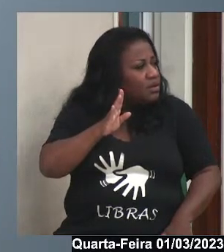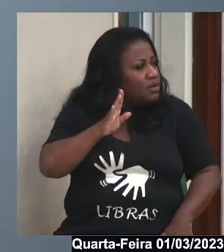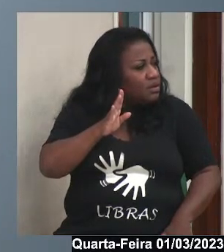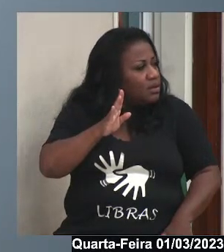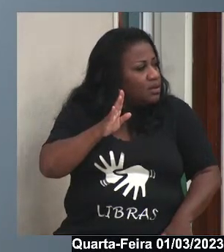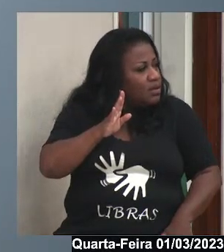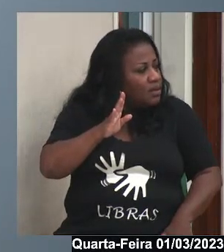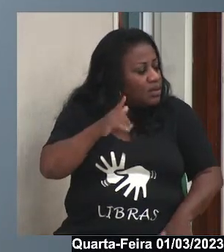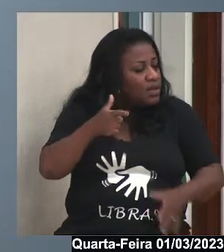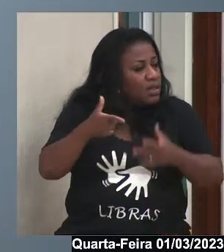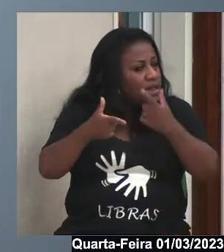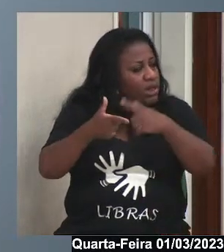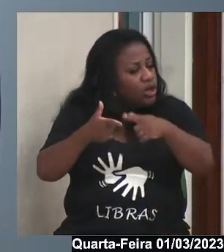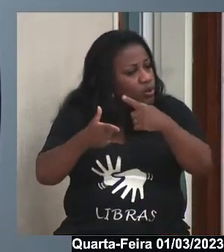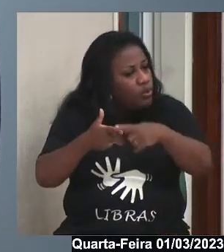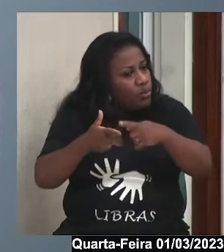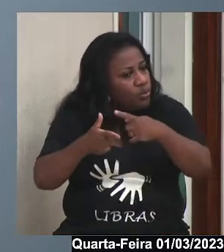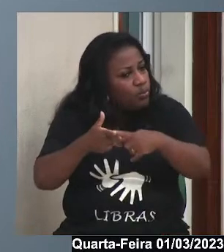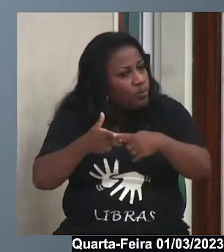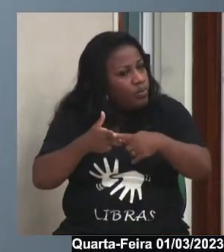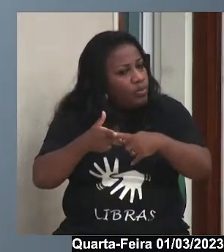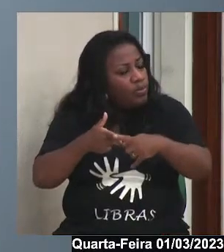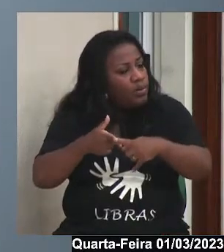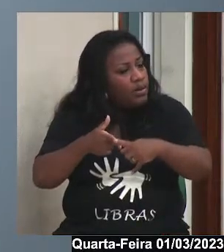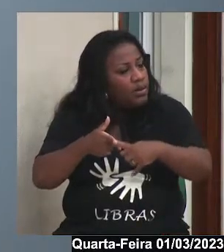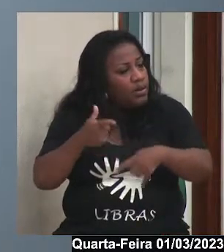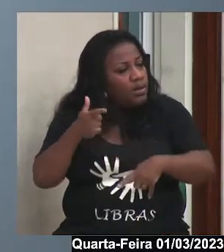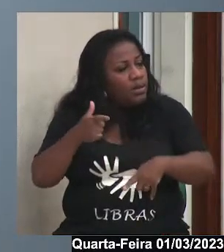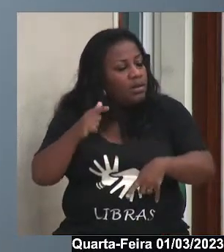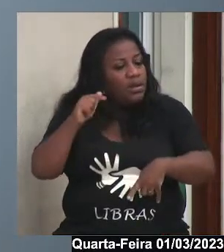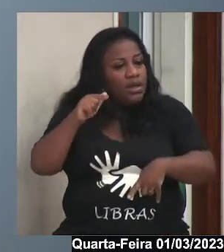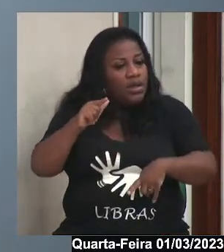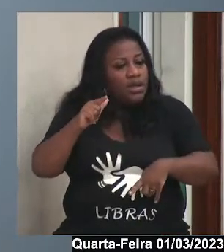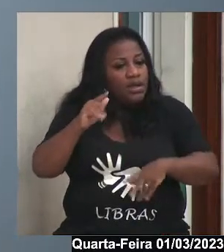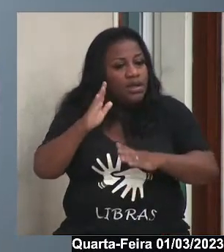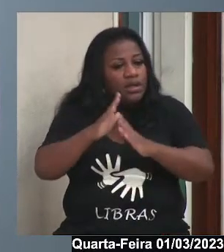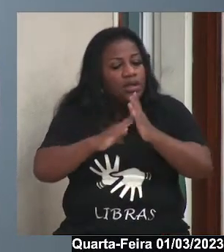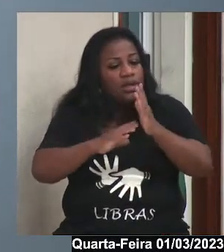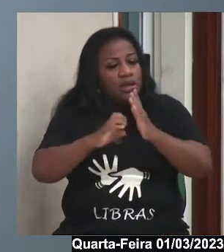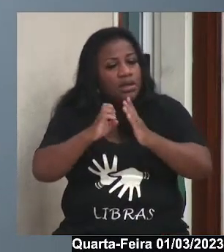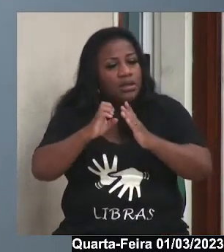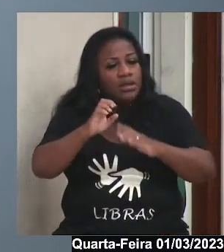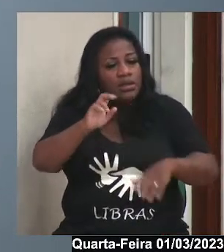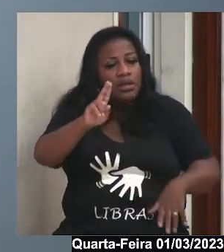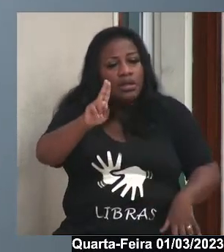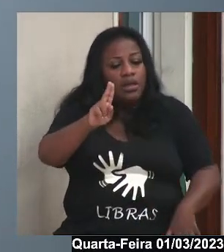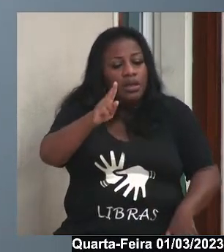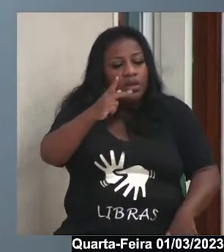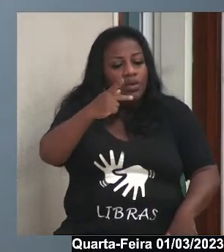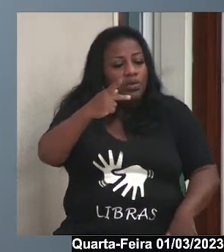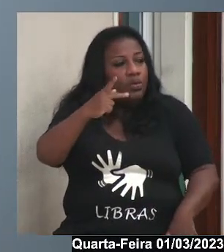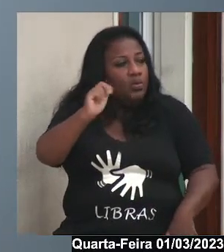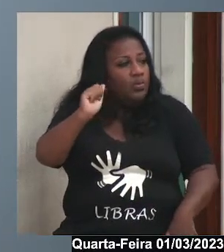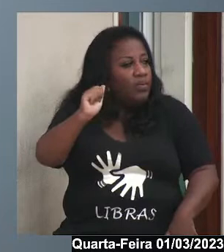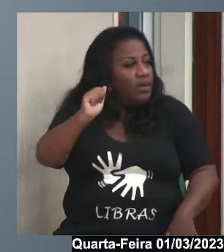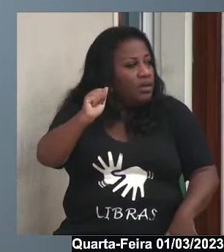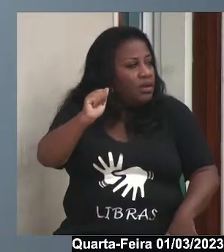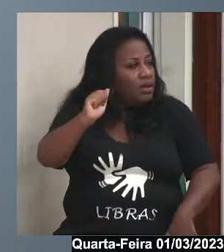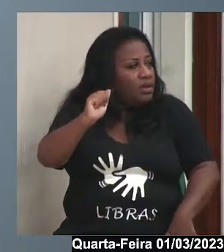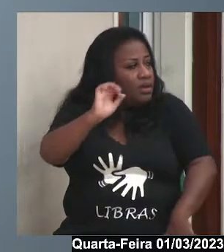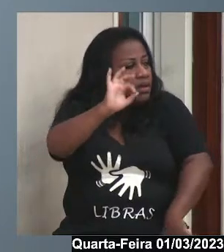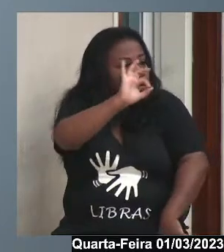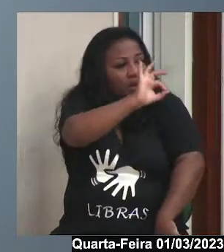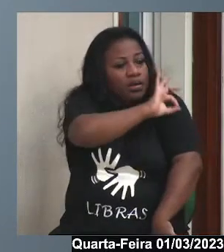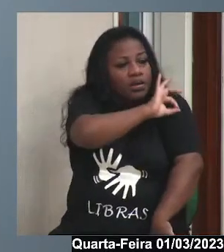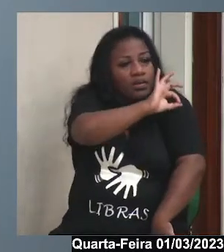um caos, que está tendo muito problema, e o prefeito foi domingo à noite na UPA. Prefeito,